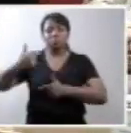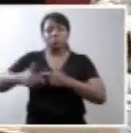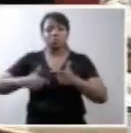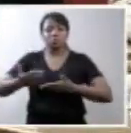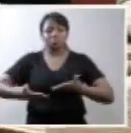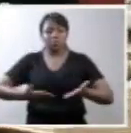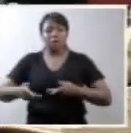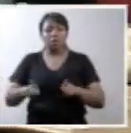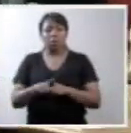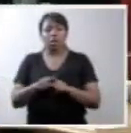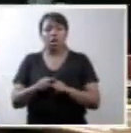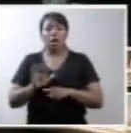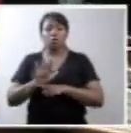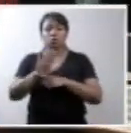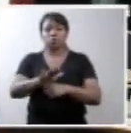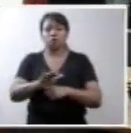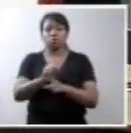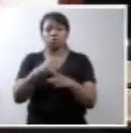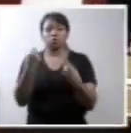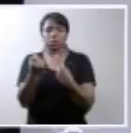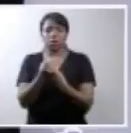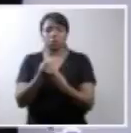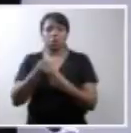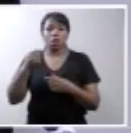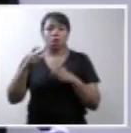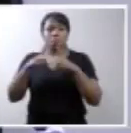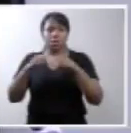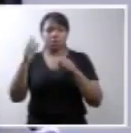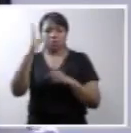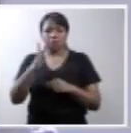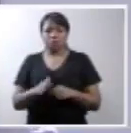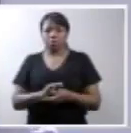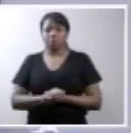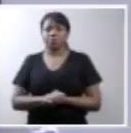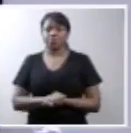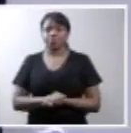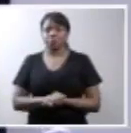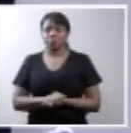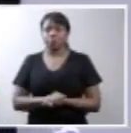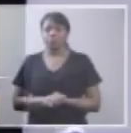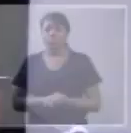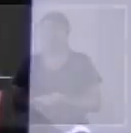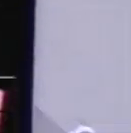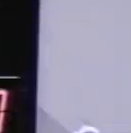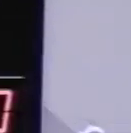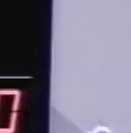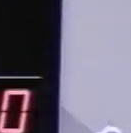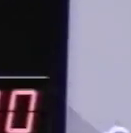prestação de serviços à sociedade brasileira com a palavra a sua